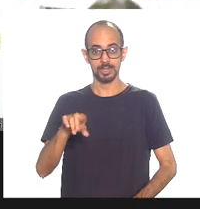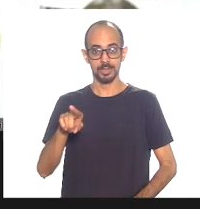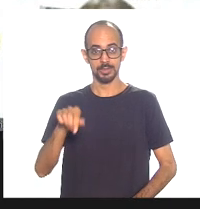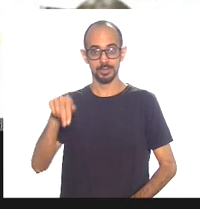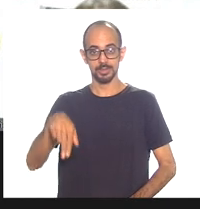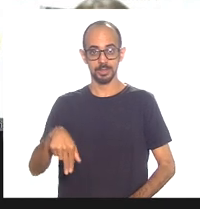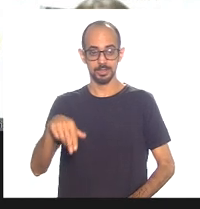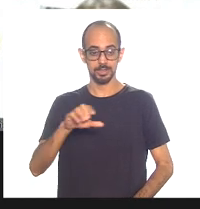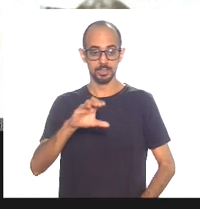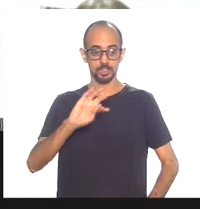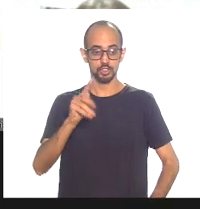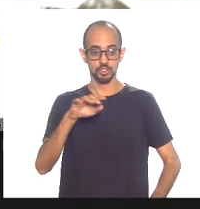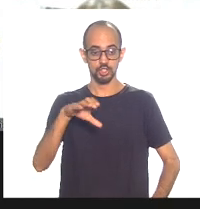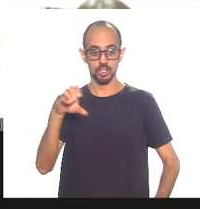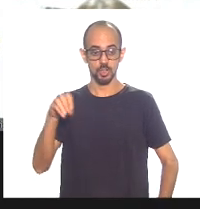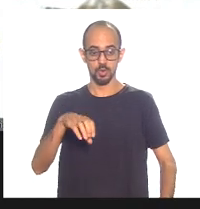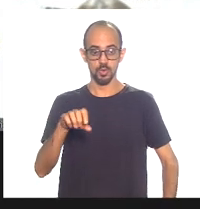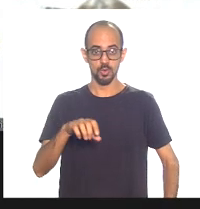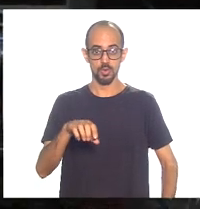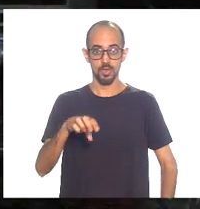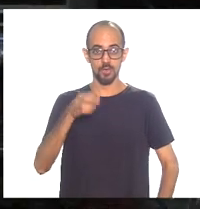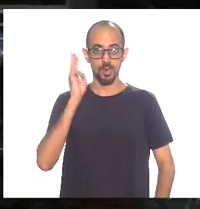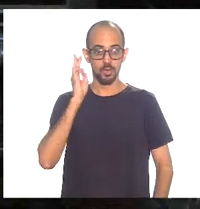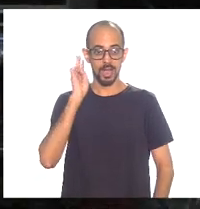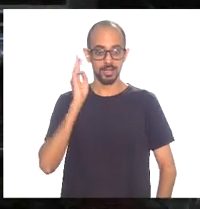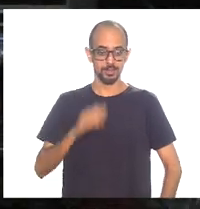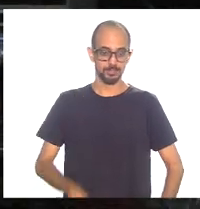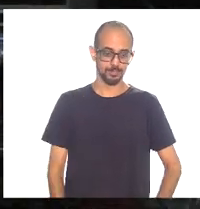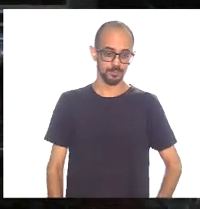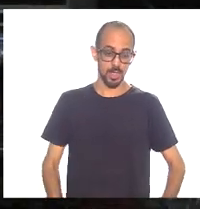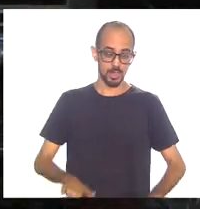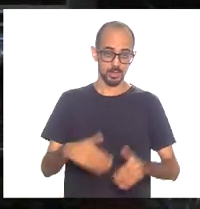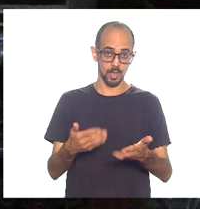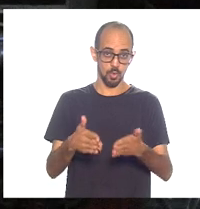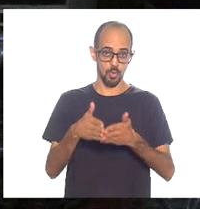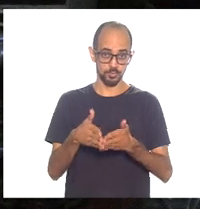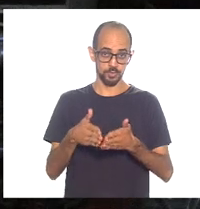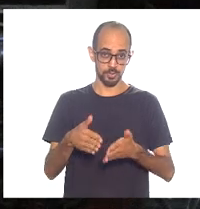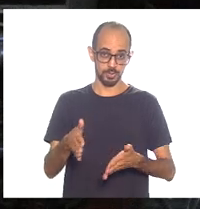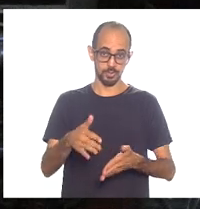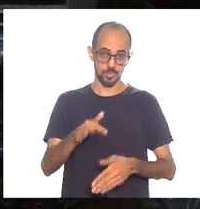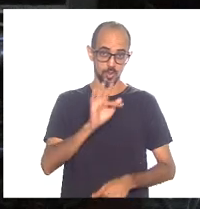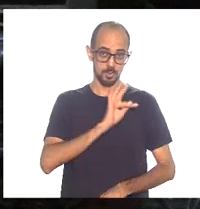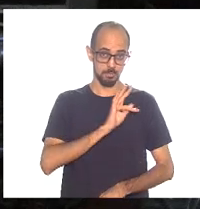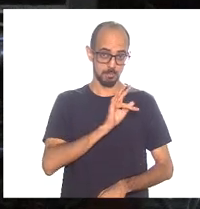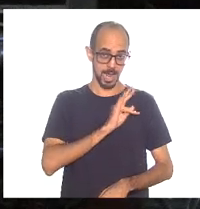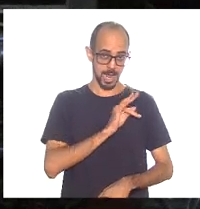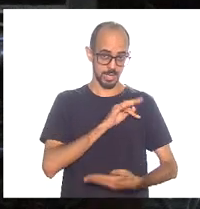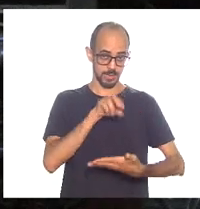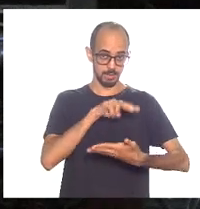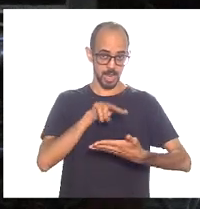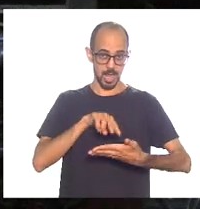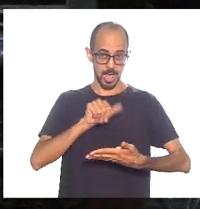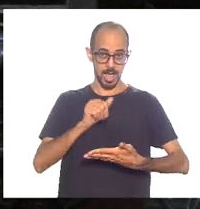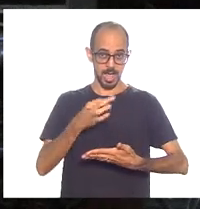Chico, Valdec. Então, eu convido a deputada Marta para fazer a leitura da ata da sessão